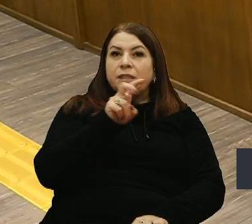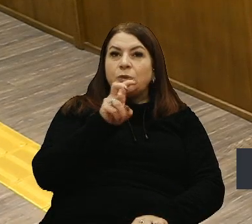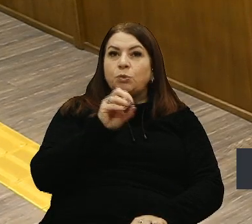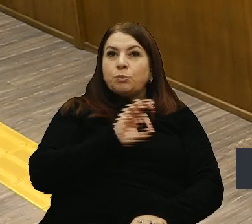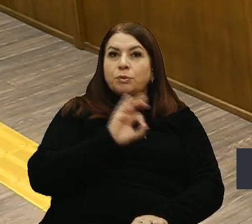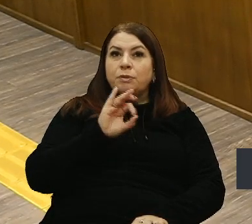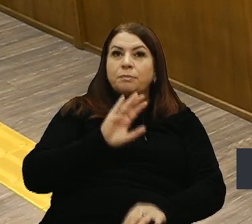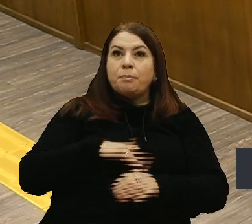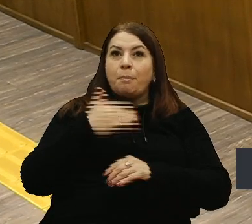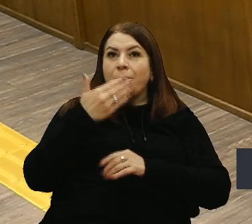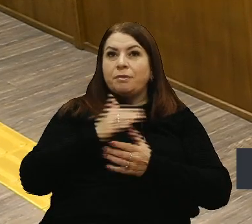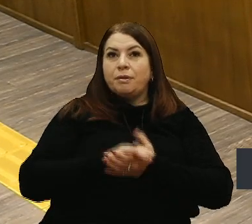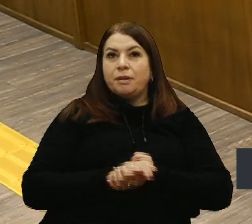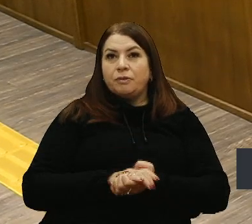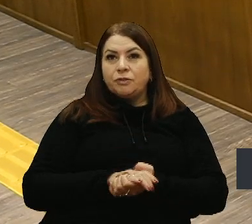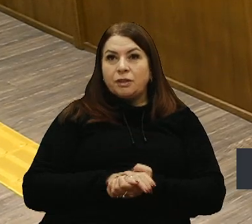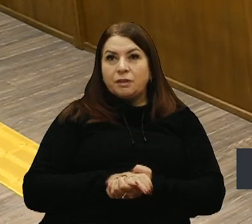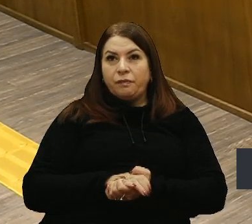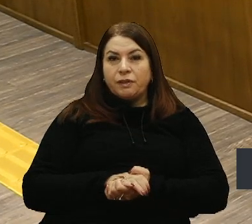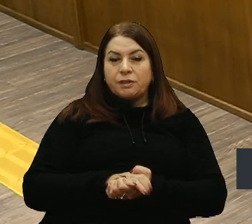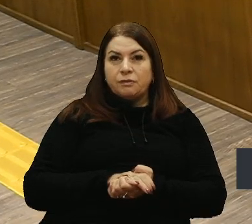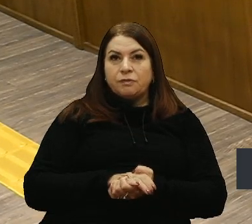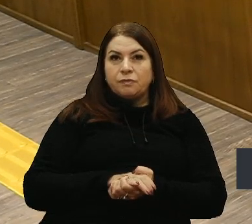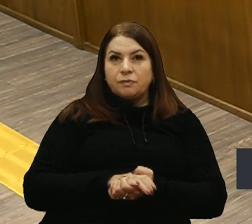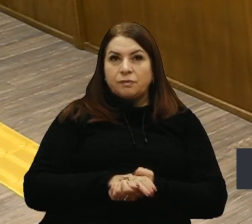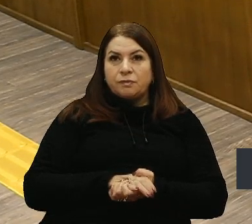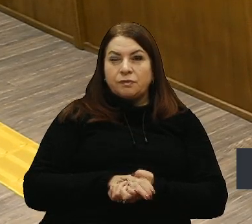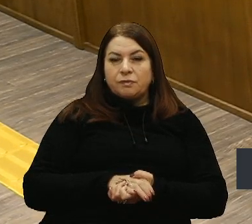150% a mais do valor.